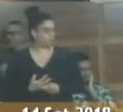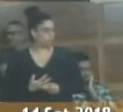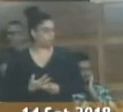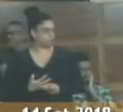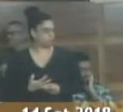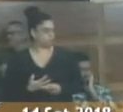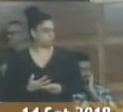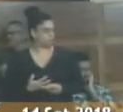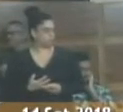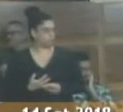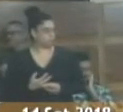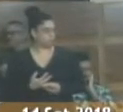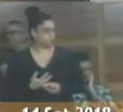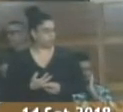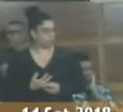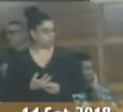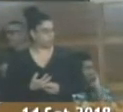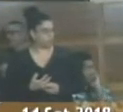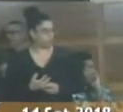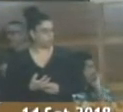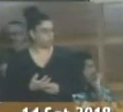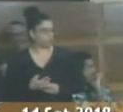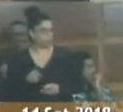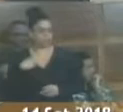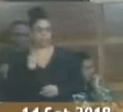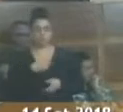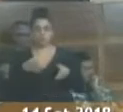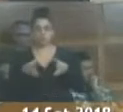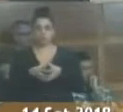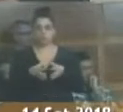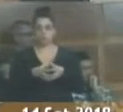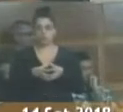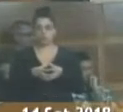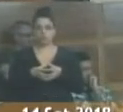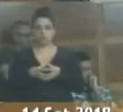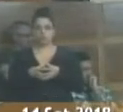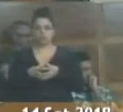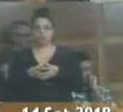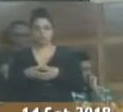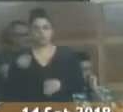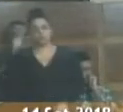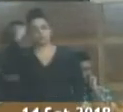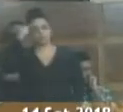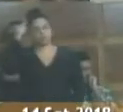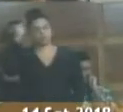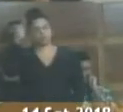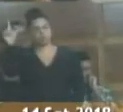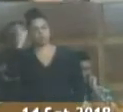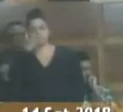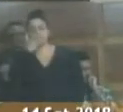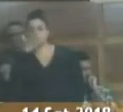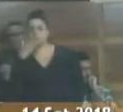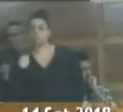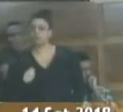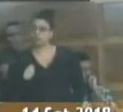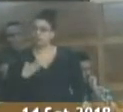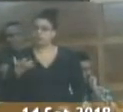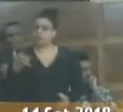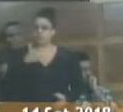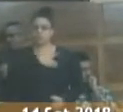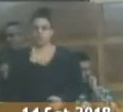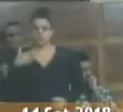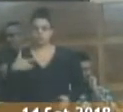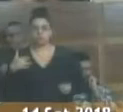E nós, população tradicionais, nós pensamos outro modelo de viver, ter saúde